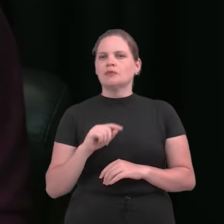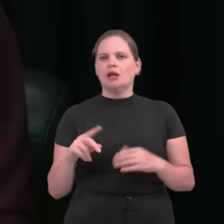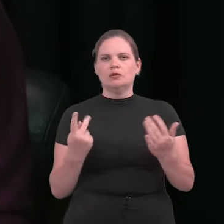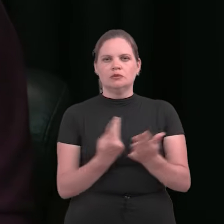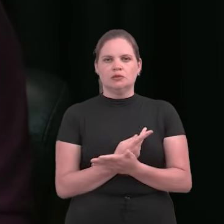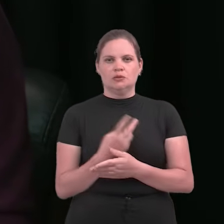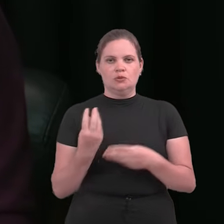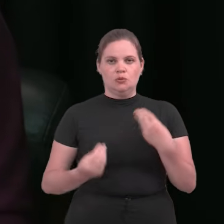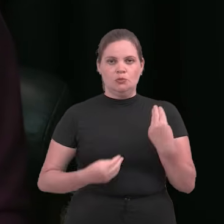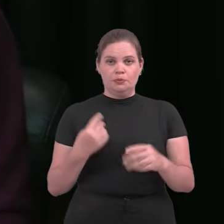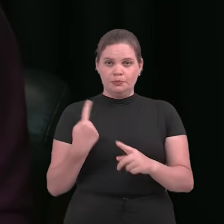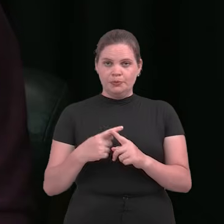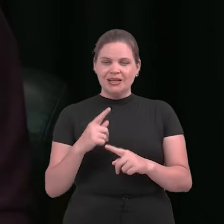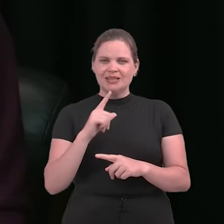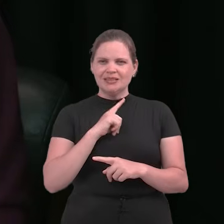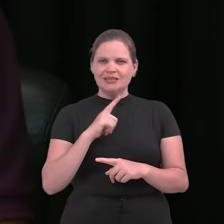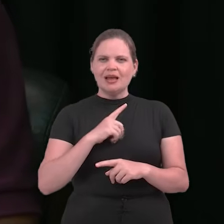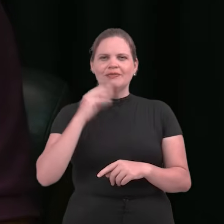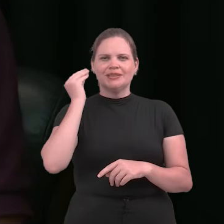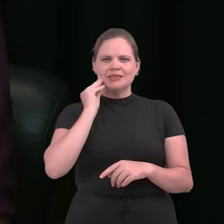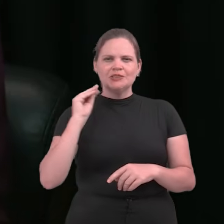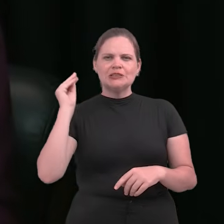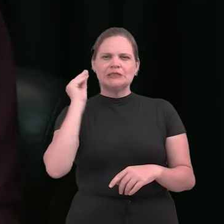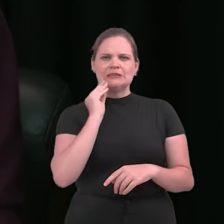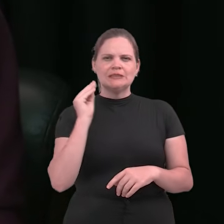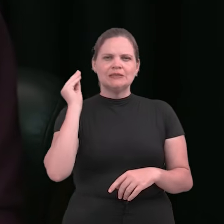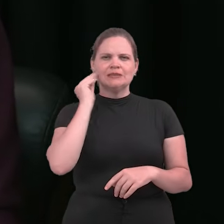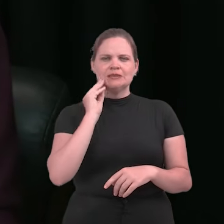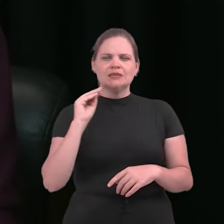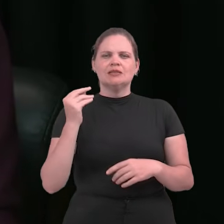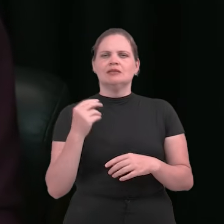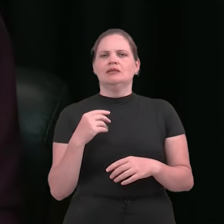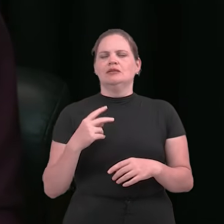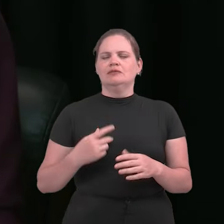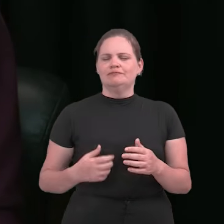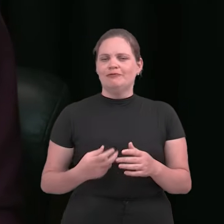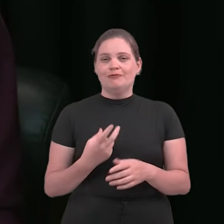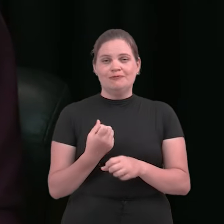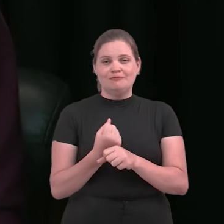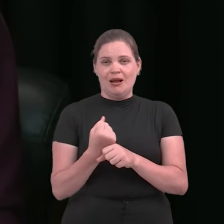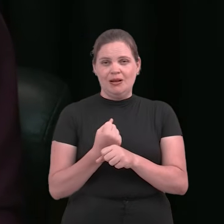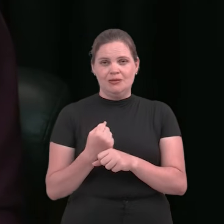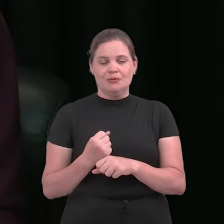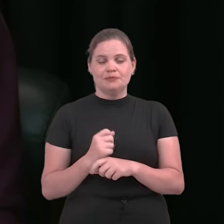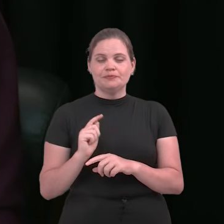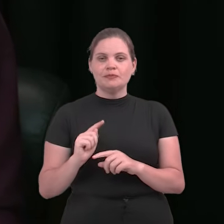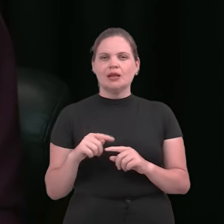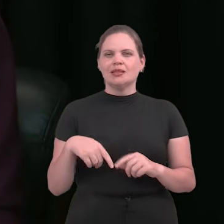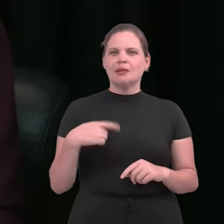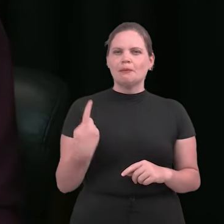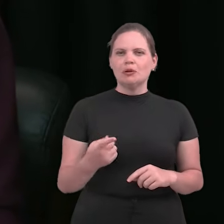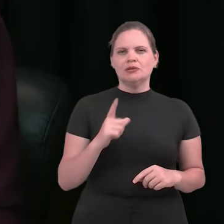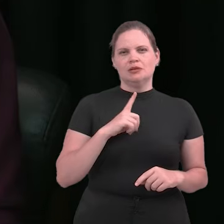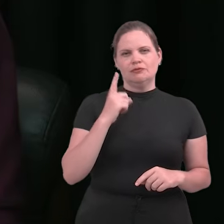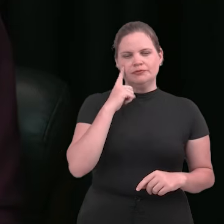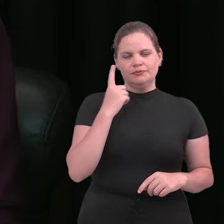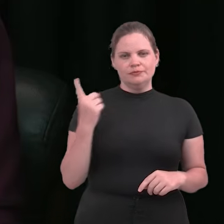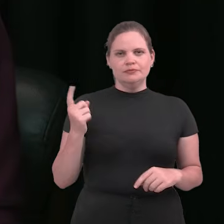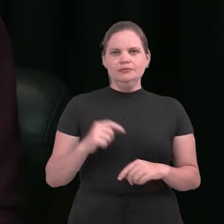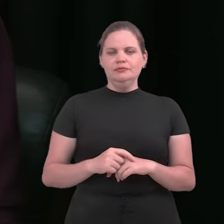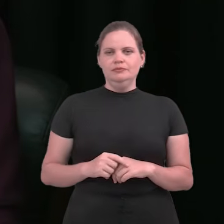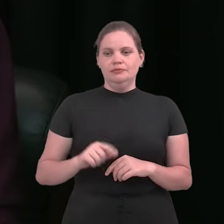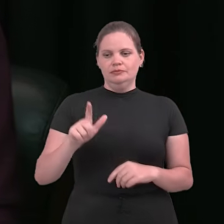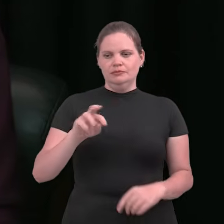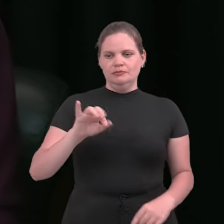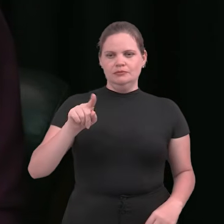realmente, depois de muita tentativa daqui, da acolá. Uhum. E aí surgiu o concurso do MPU e o Luiz aqui